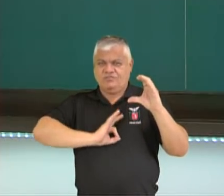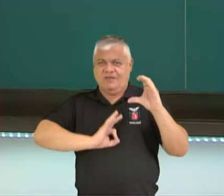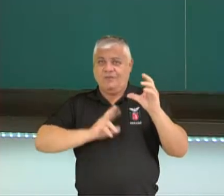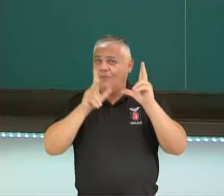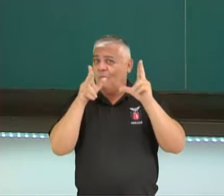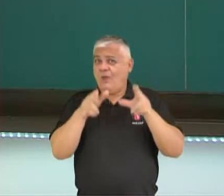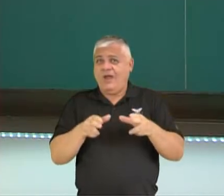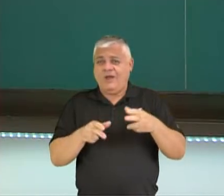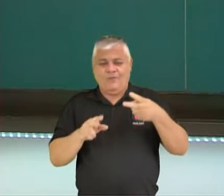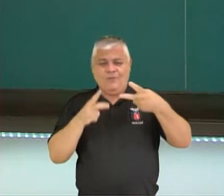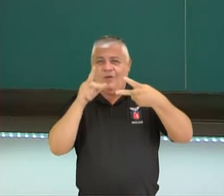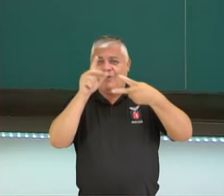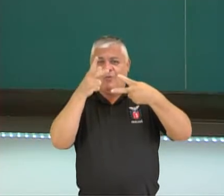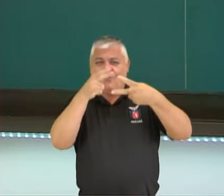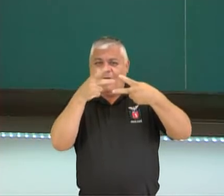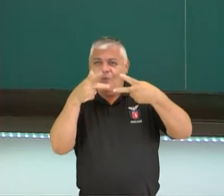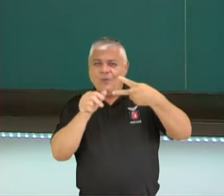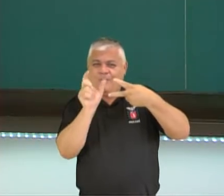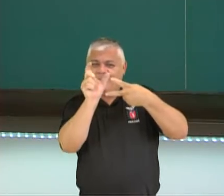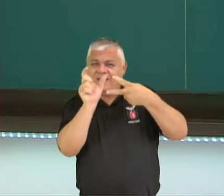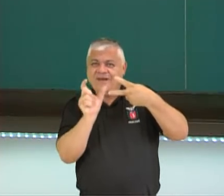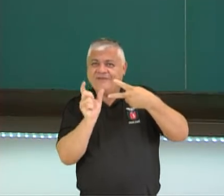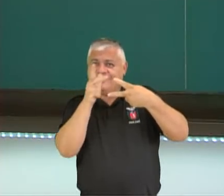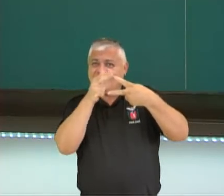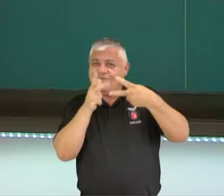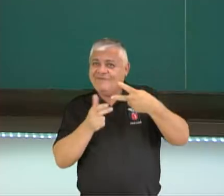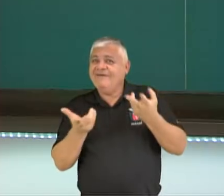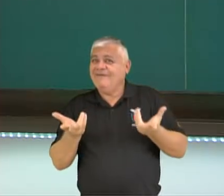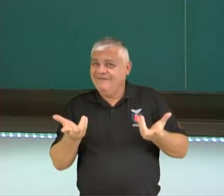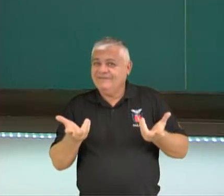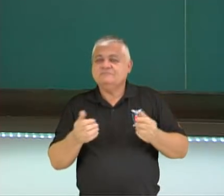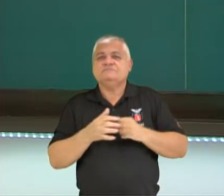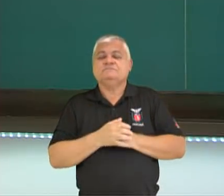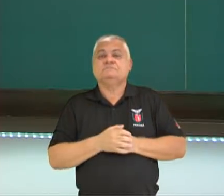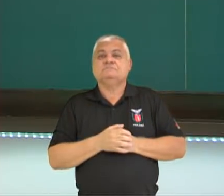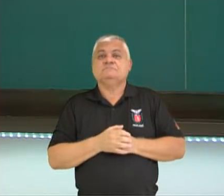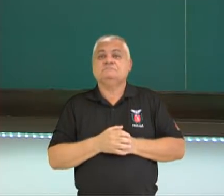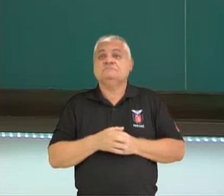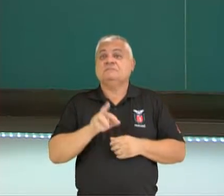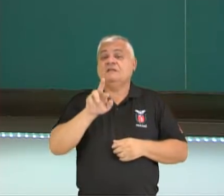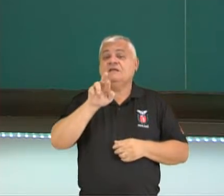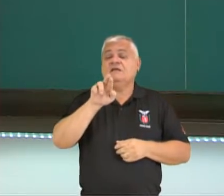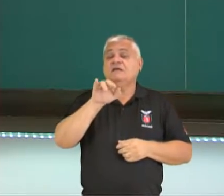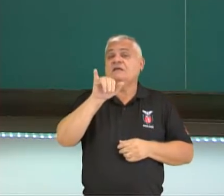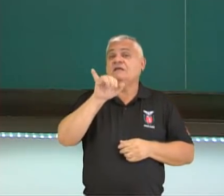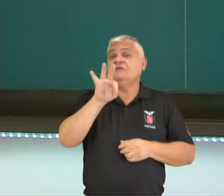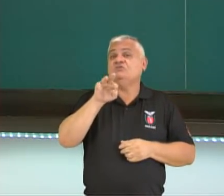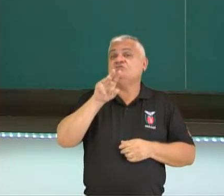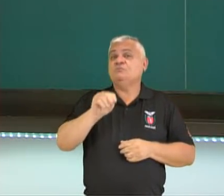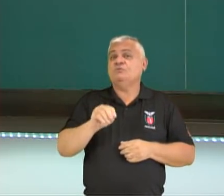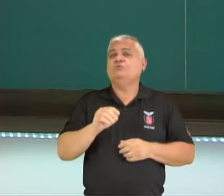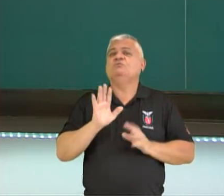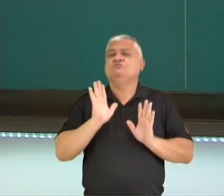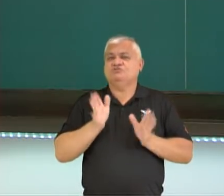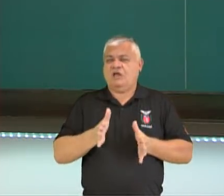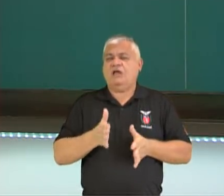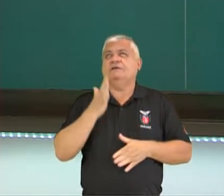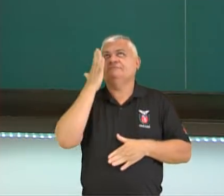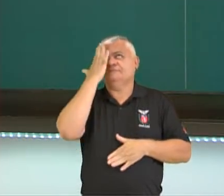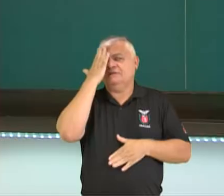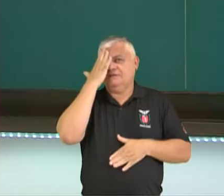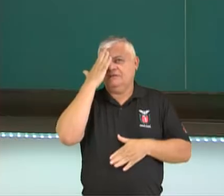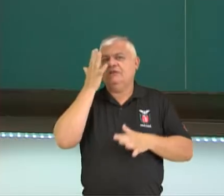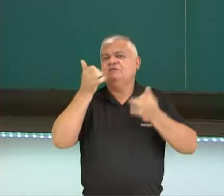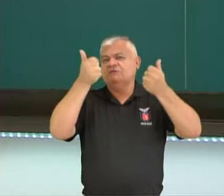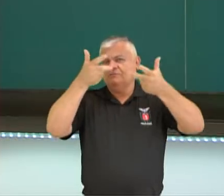palavrinhas terminam com o mesmo som é isso aí ritmo professora eu já sei um pouco o que que é ritmo